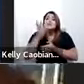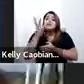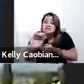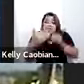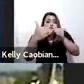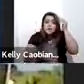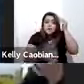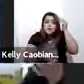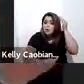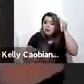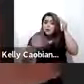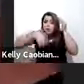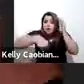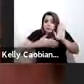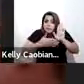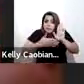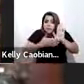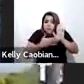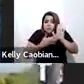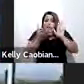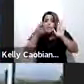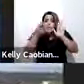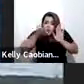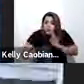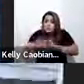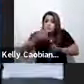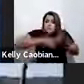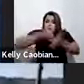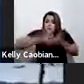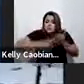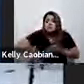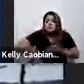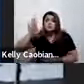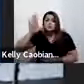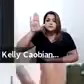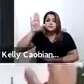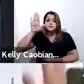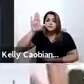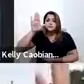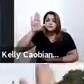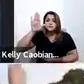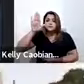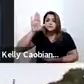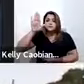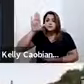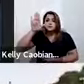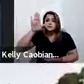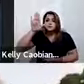quer continuar lutando, levanta o braço. Então está aprovado.